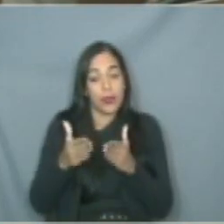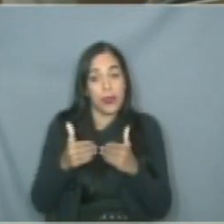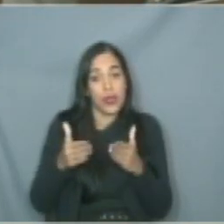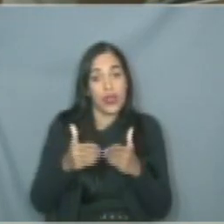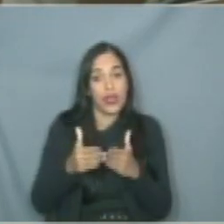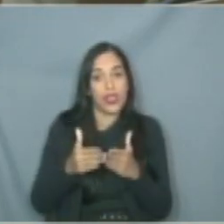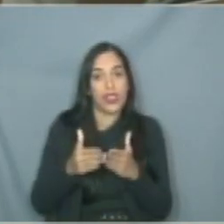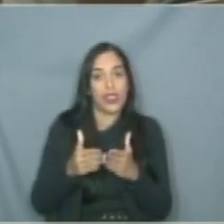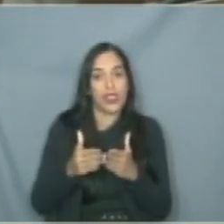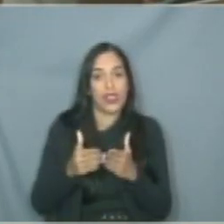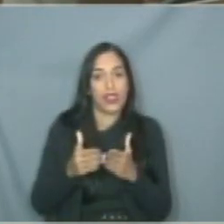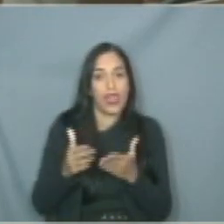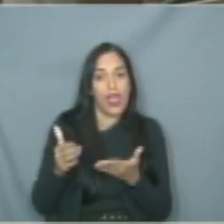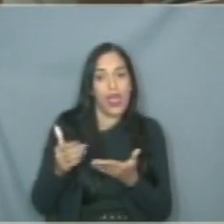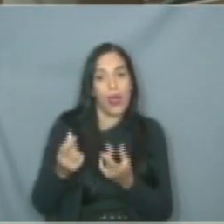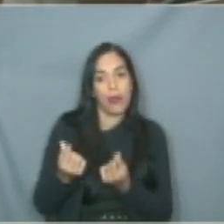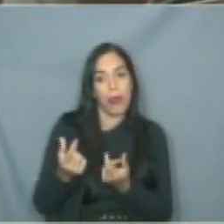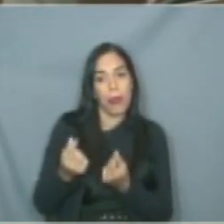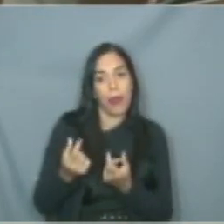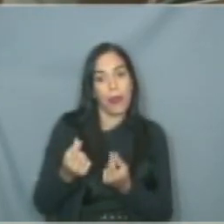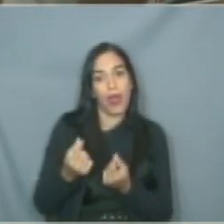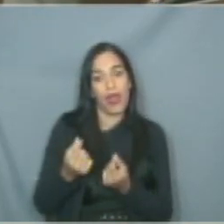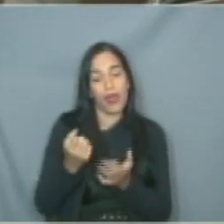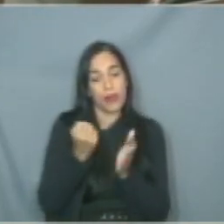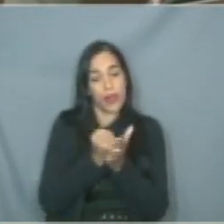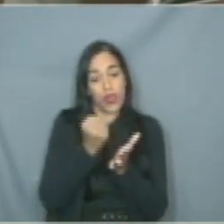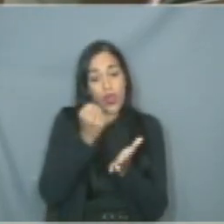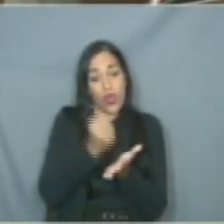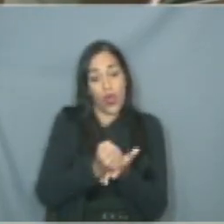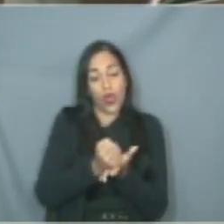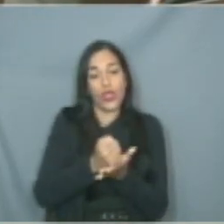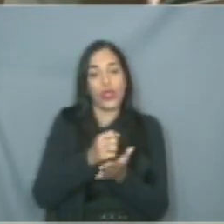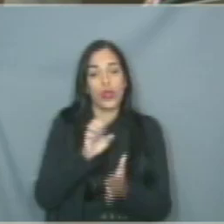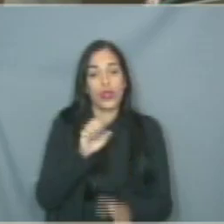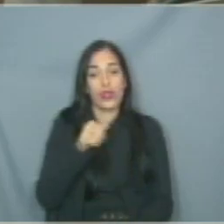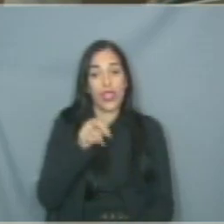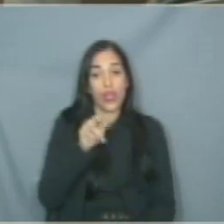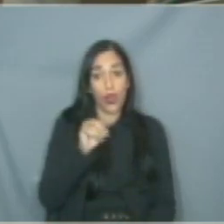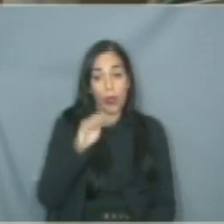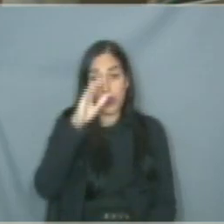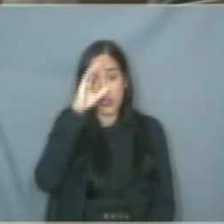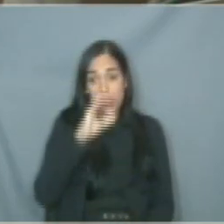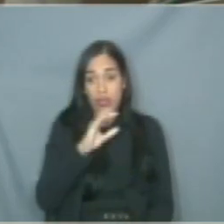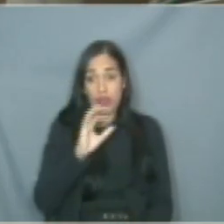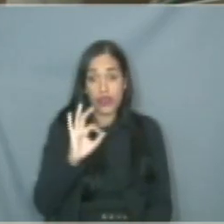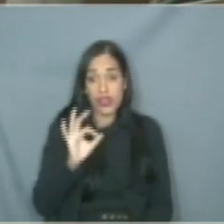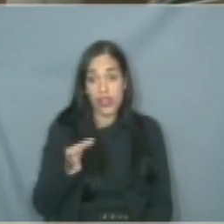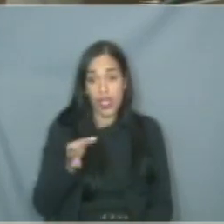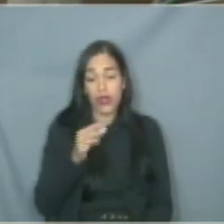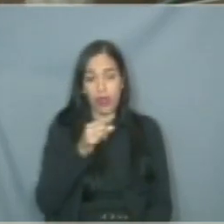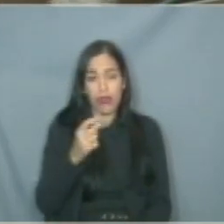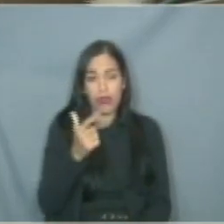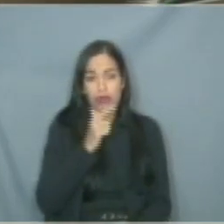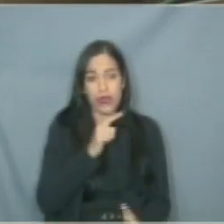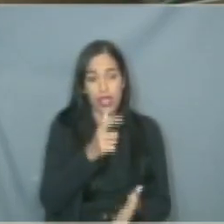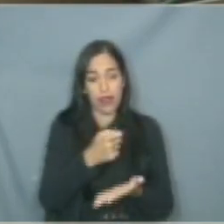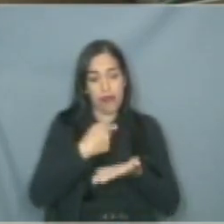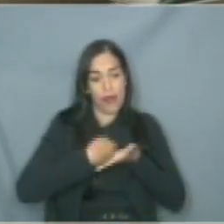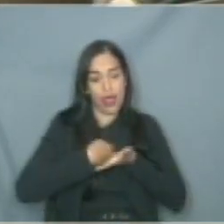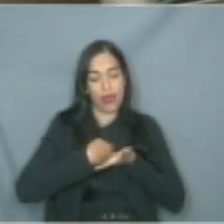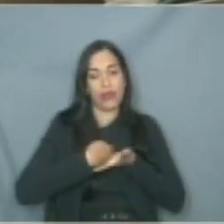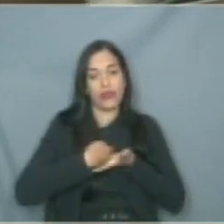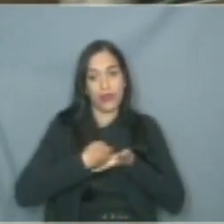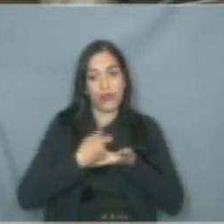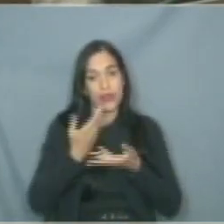ressarcimento, fazendo o levantamento e protocolando na ILUB. Se o cidadão tiver certo, é pago. Então, foi dito aqui